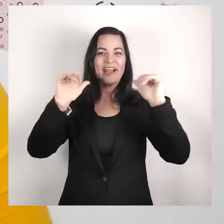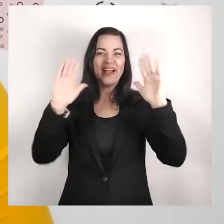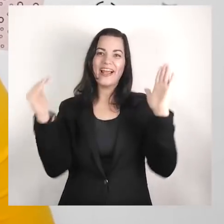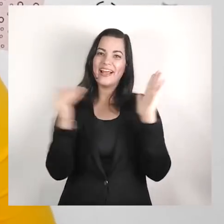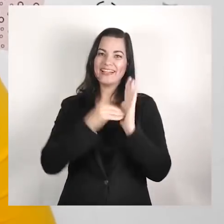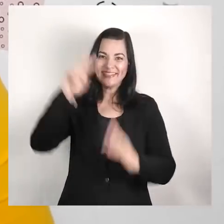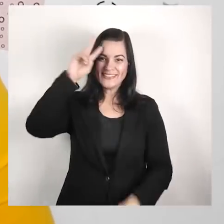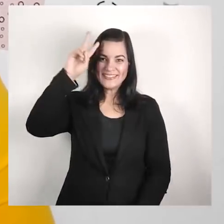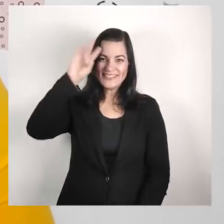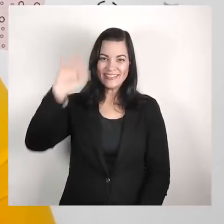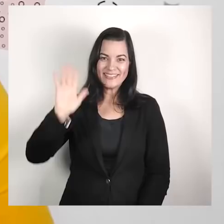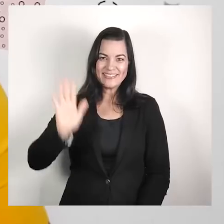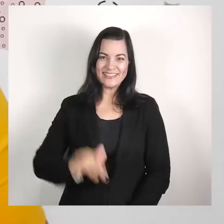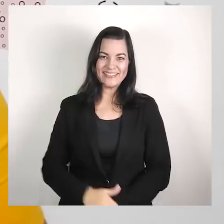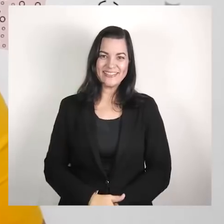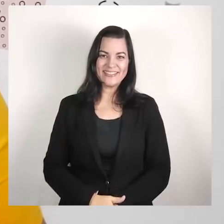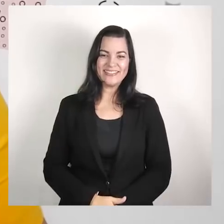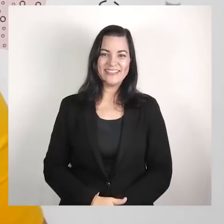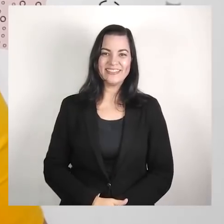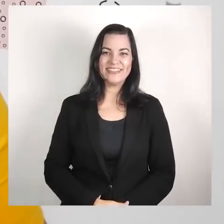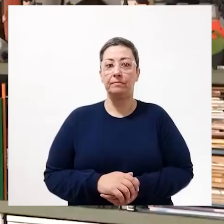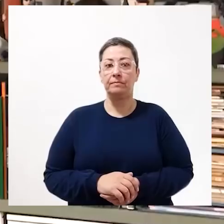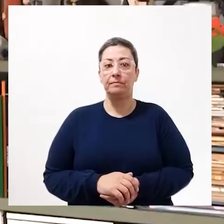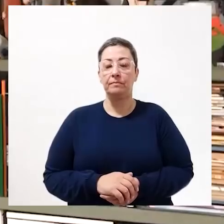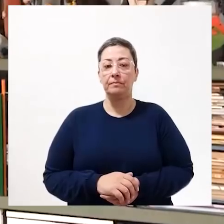Um grande beijo e até segunda-feira.